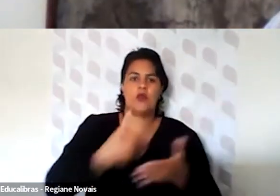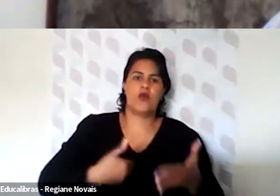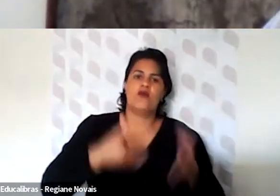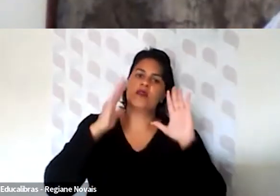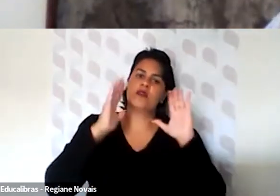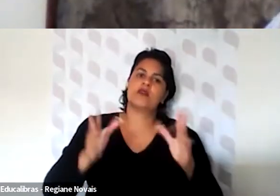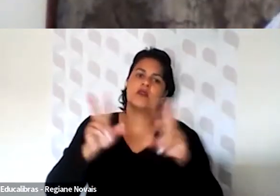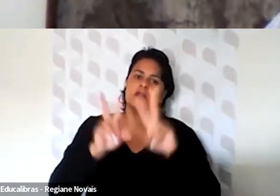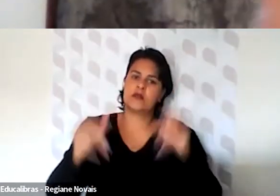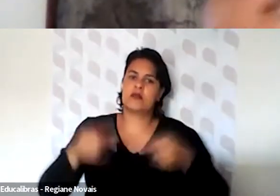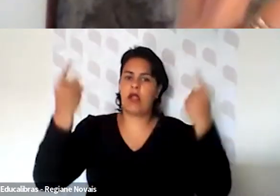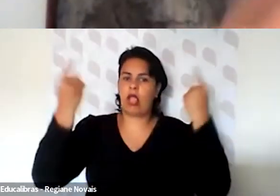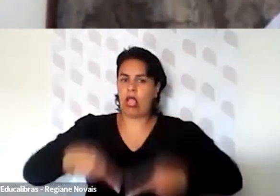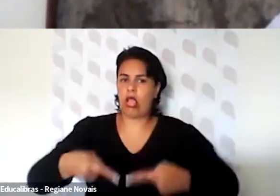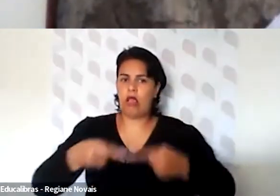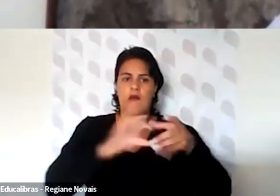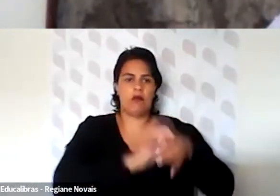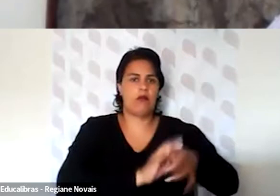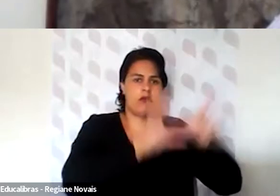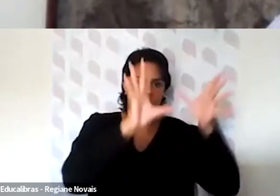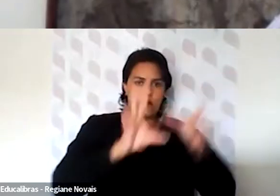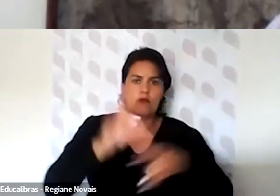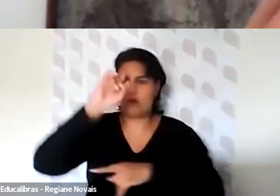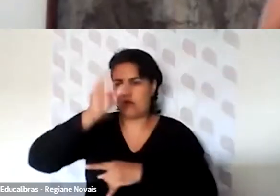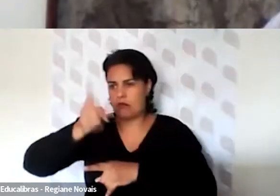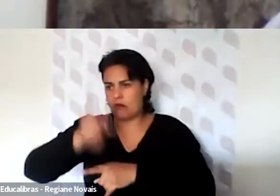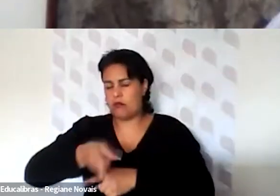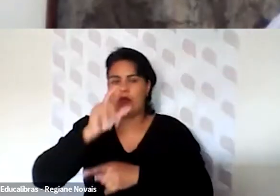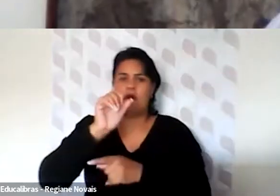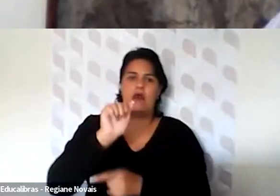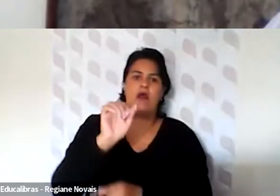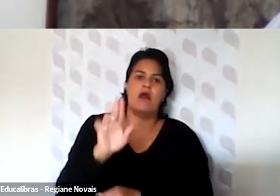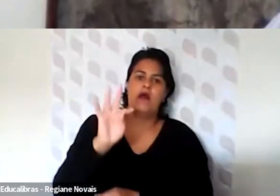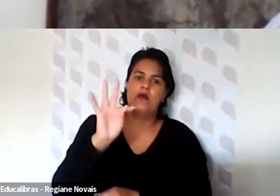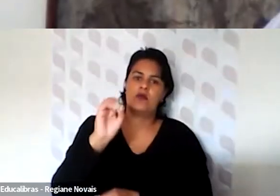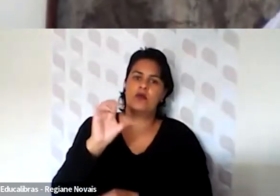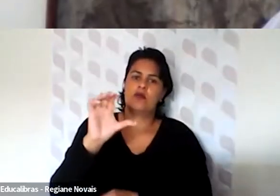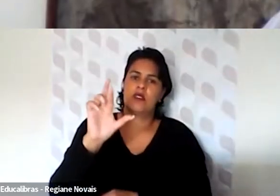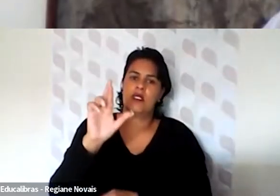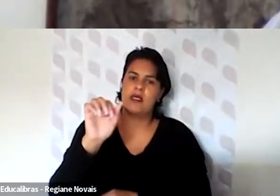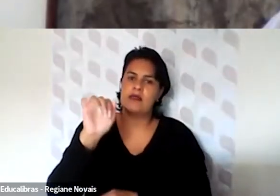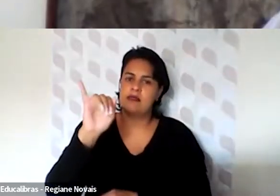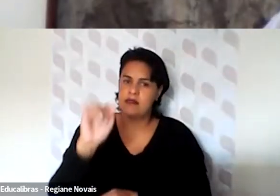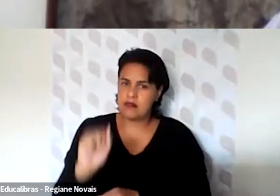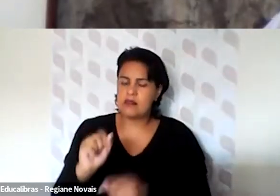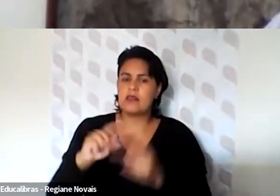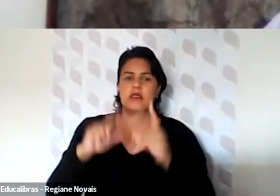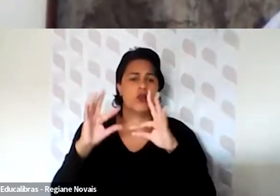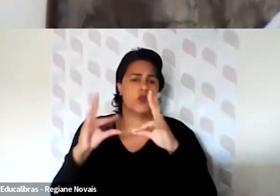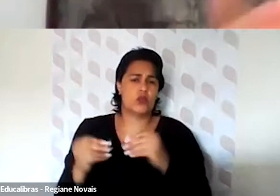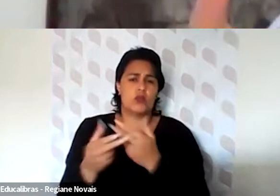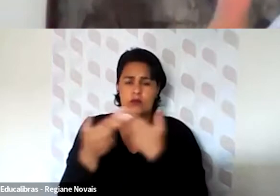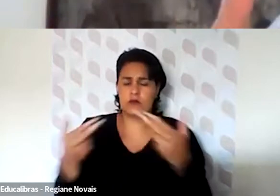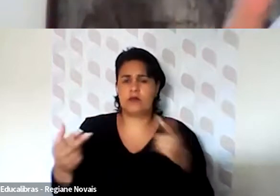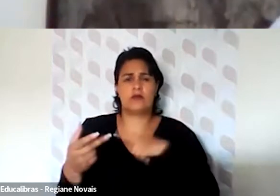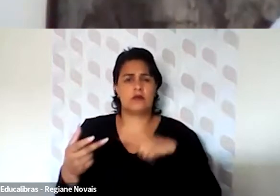questão das disputas entre democracias, autocracias, populismo, me first, esses movimentos todos que hoje estão muito presentes numa